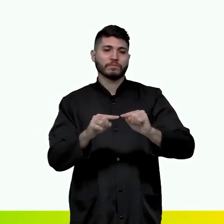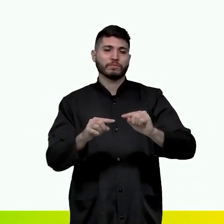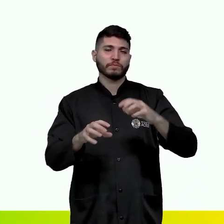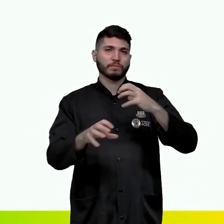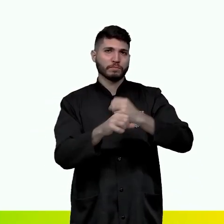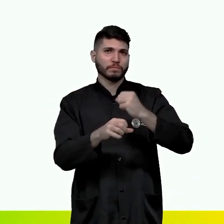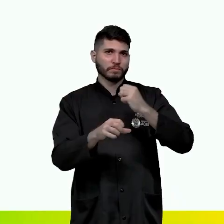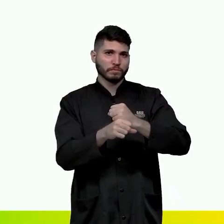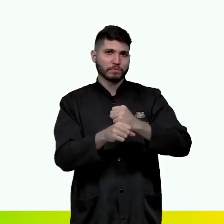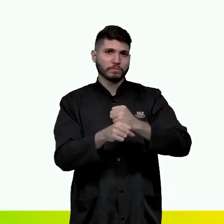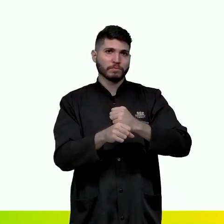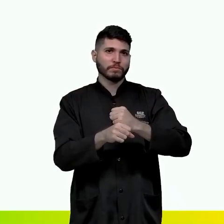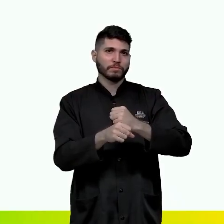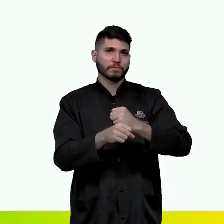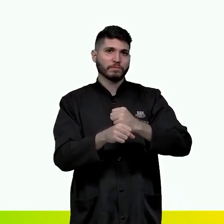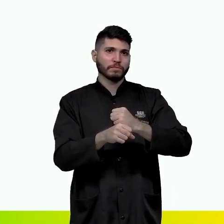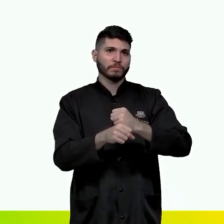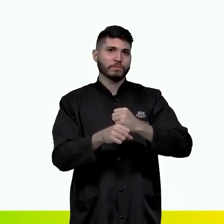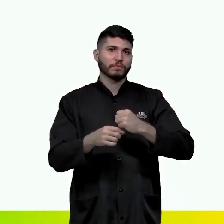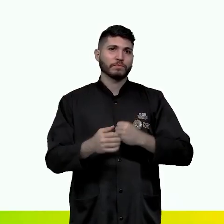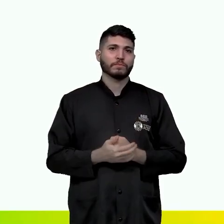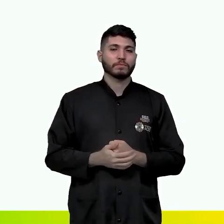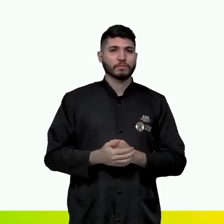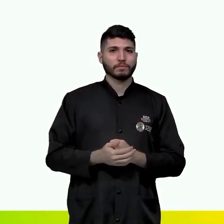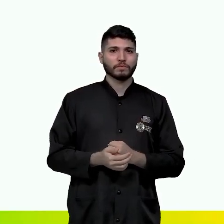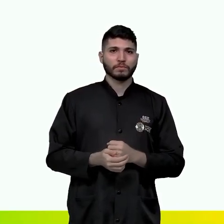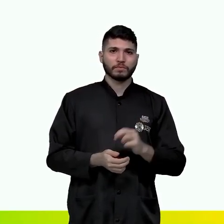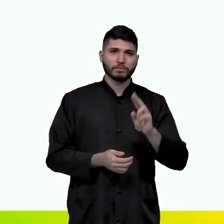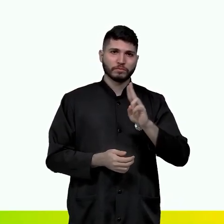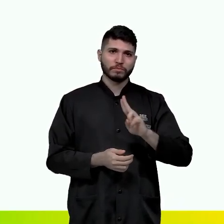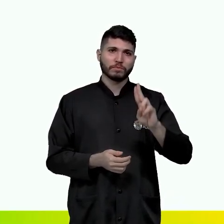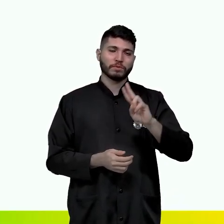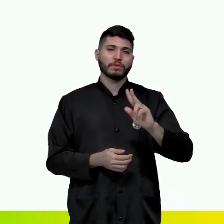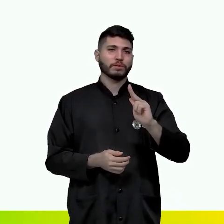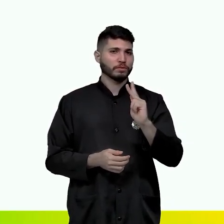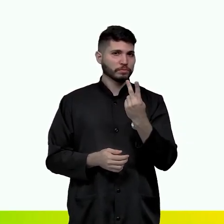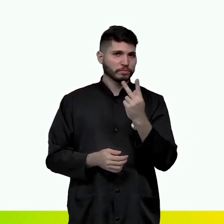altura. Então, vou colocar aqui R para dizer retângulo.